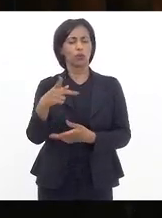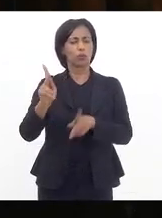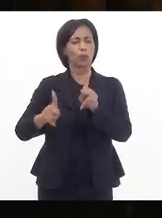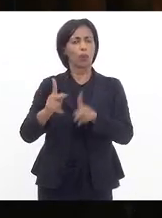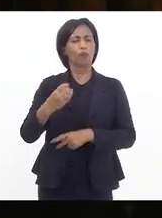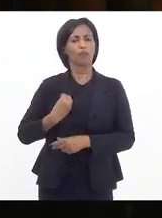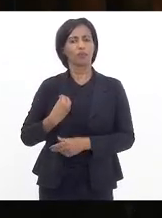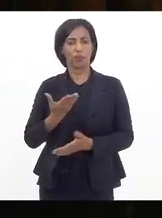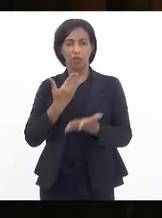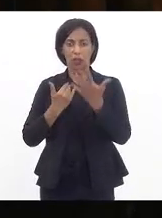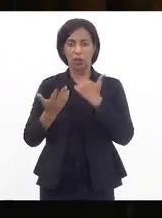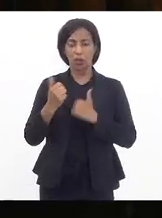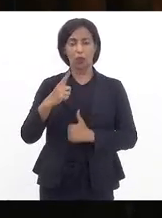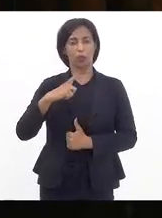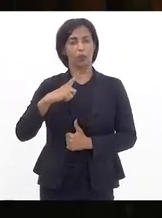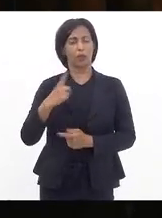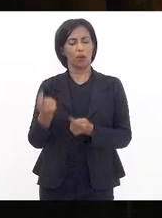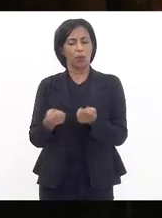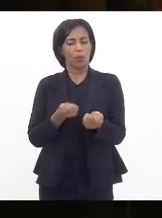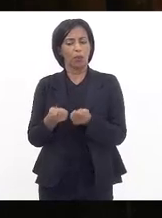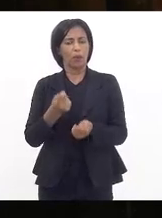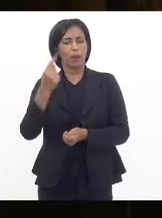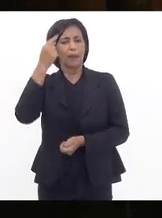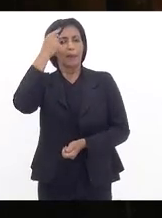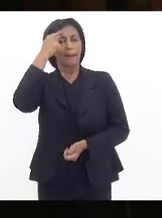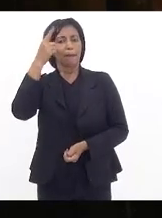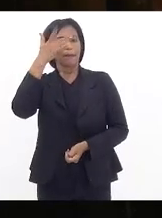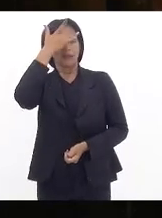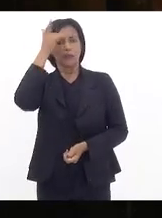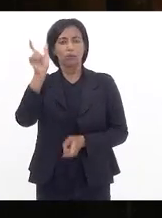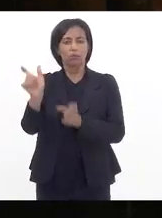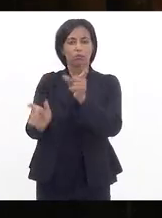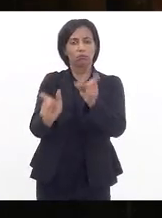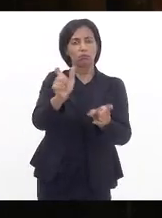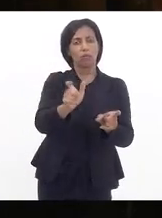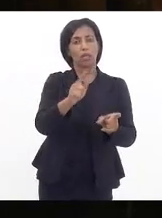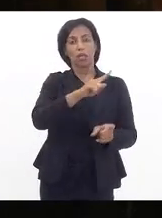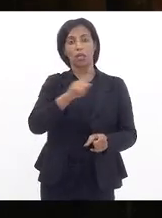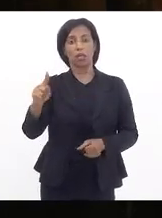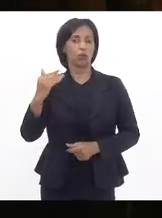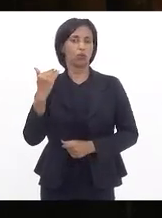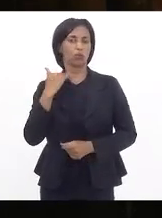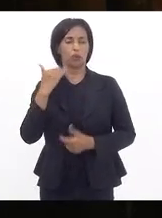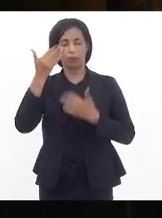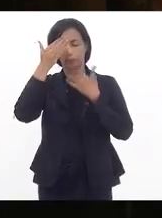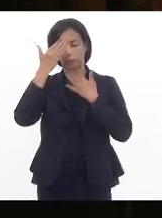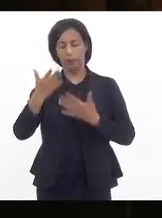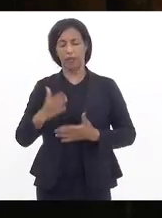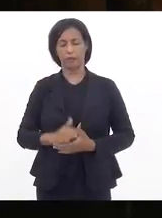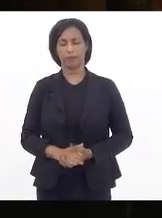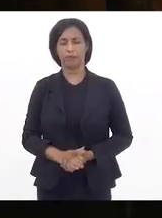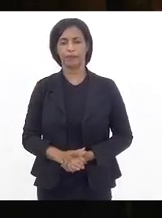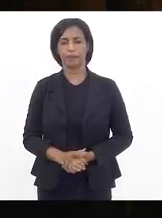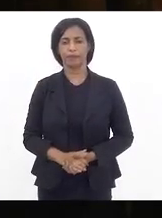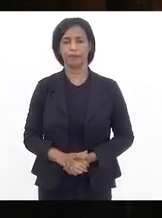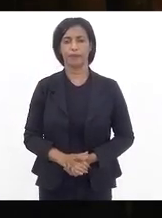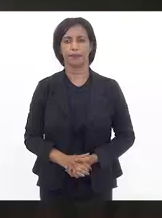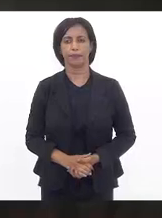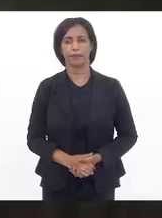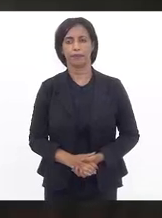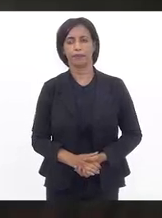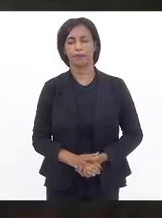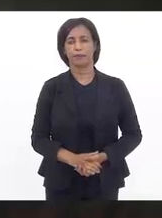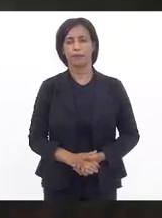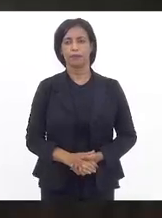sobreviver e comer e ter uma economia que Pense nas pessoas e não nos Bancos Muito obrigado a senhora presidenta